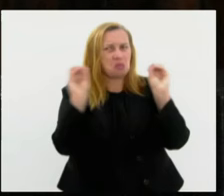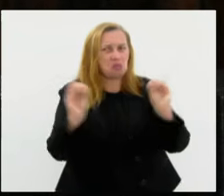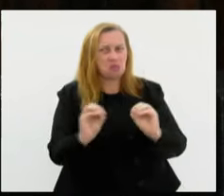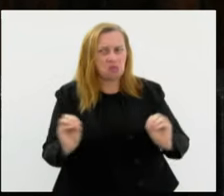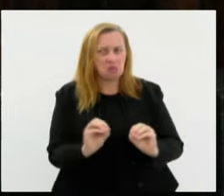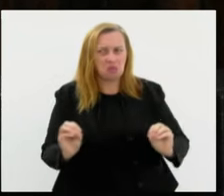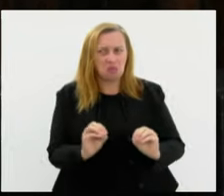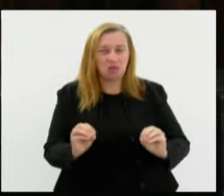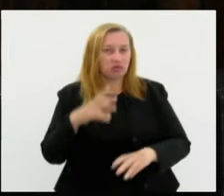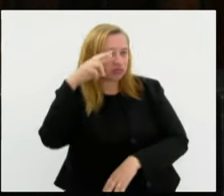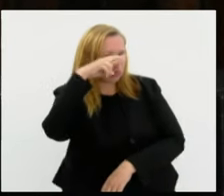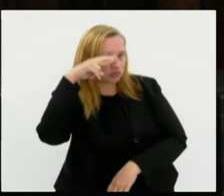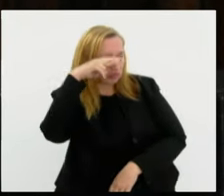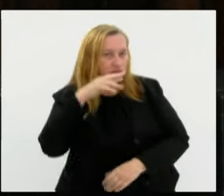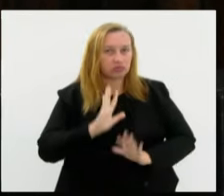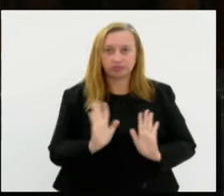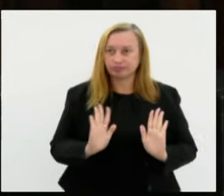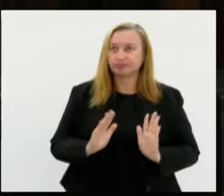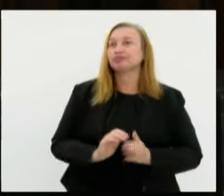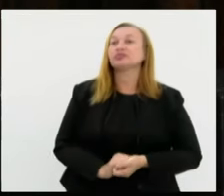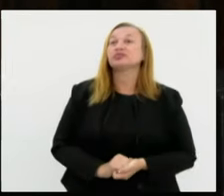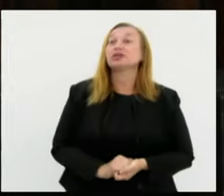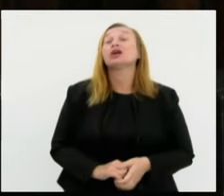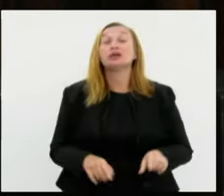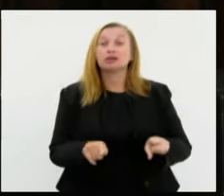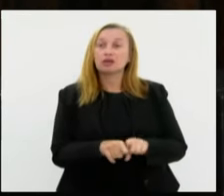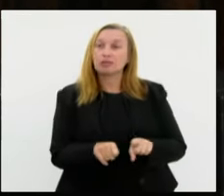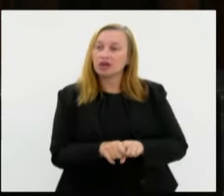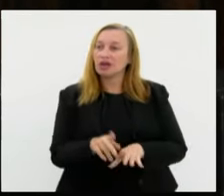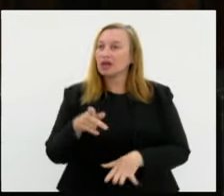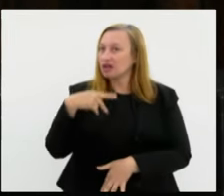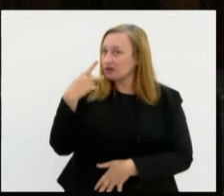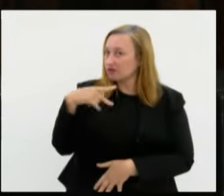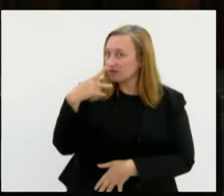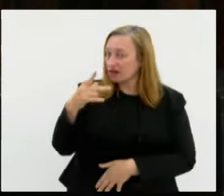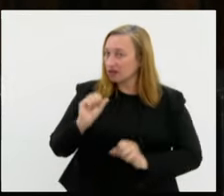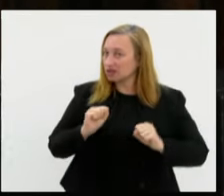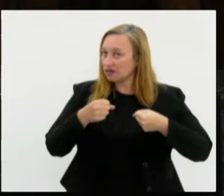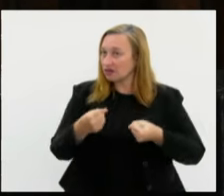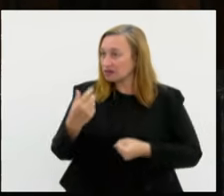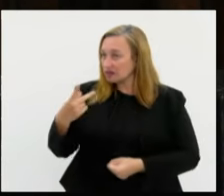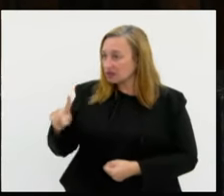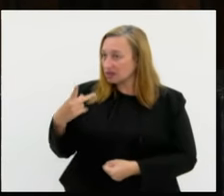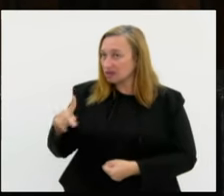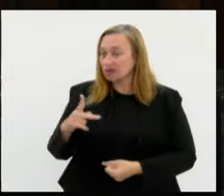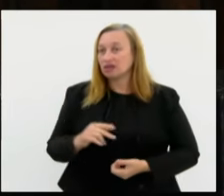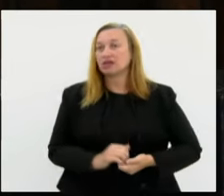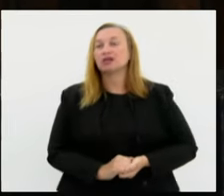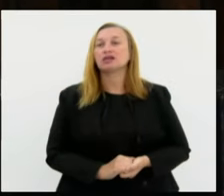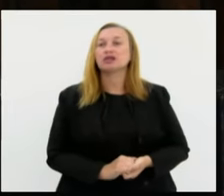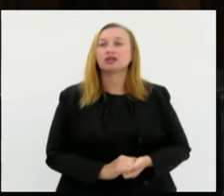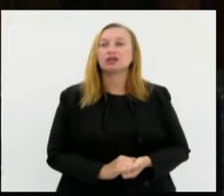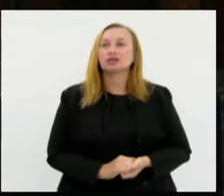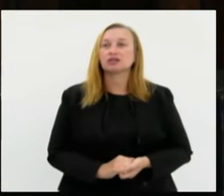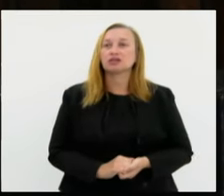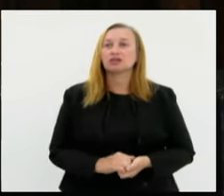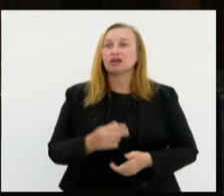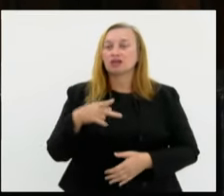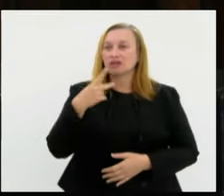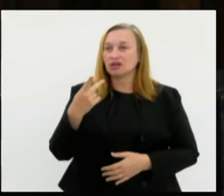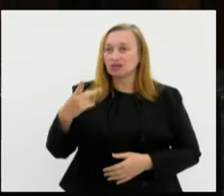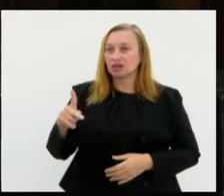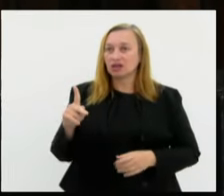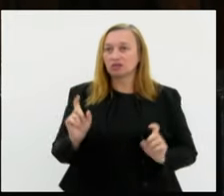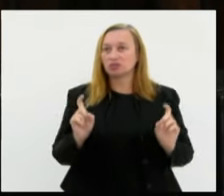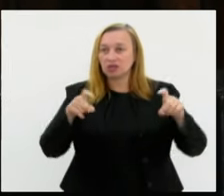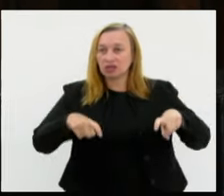às investigações. Além disso, ela faz alusão em sua defesa às prerrogativas constitucionais do mandato. Feito